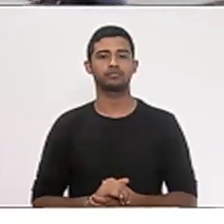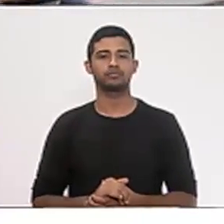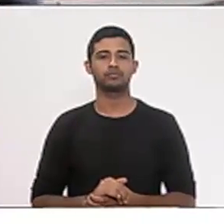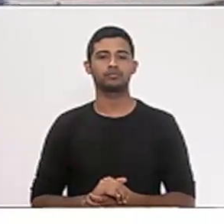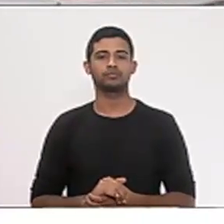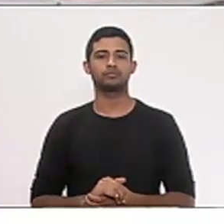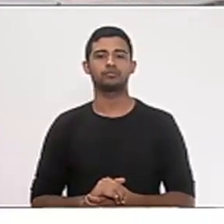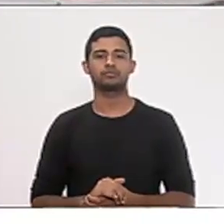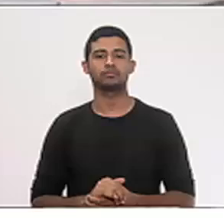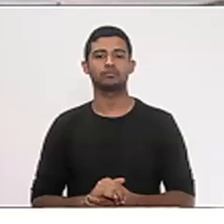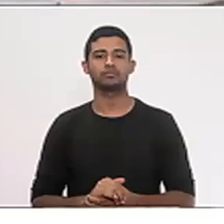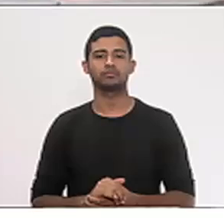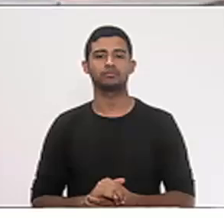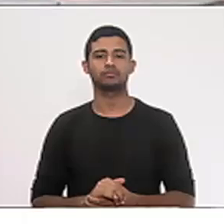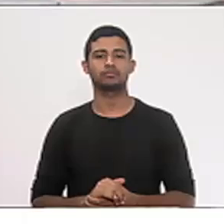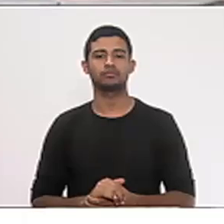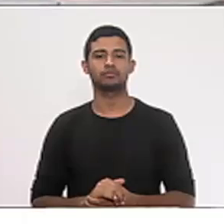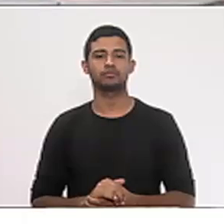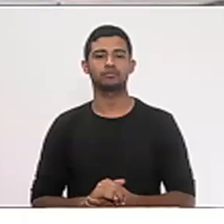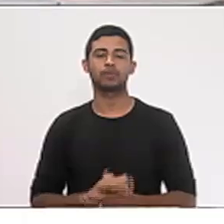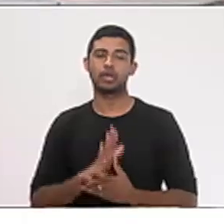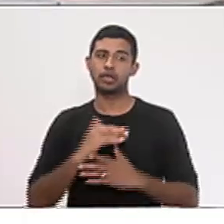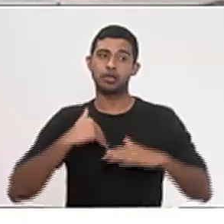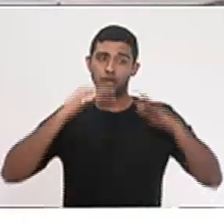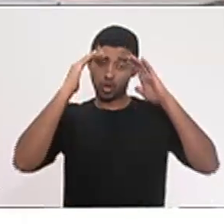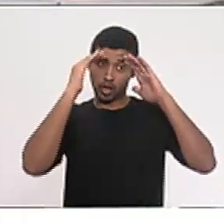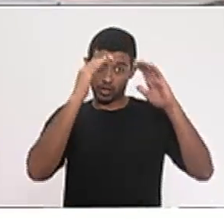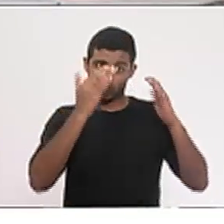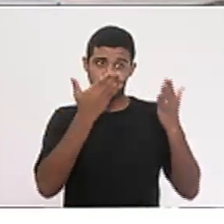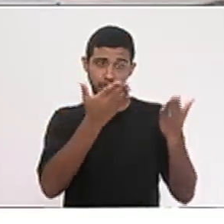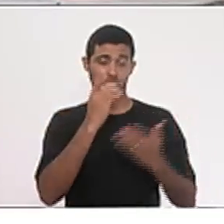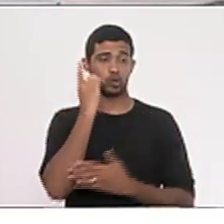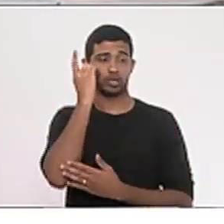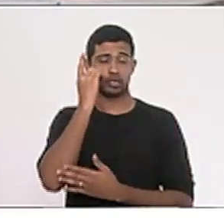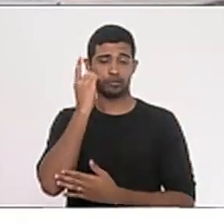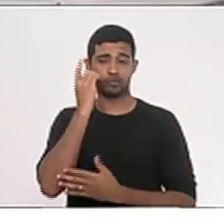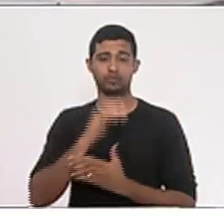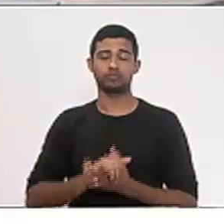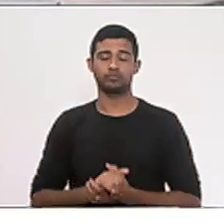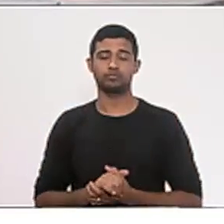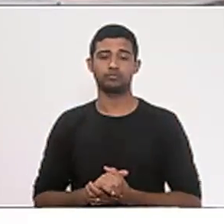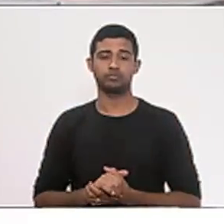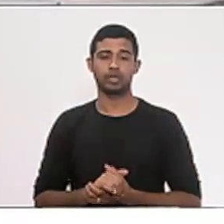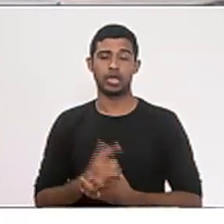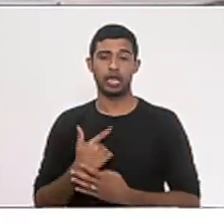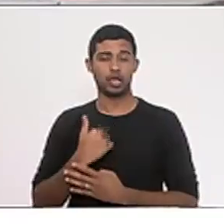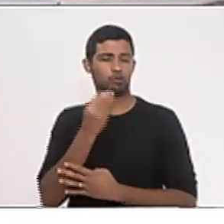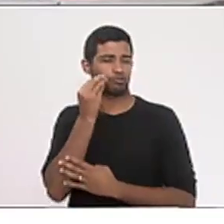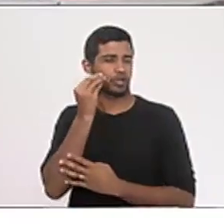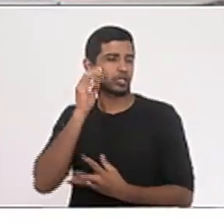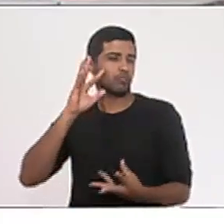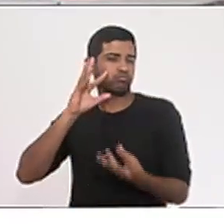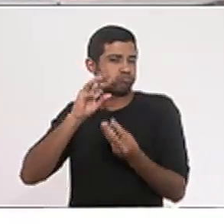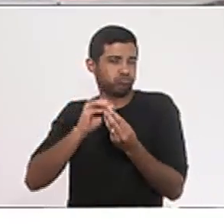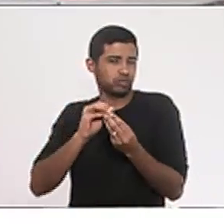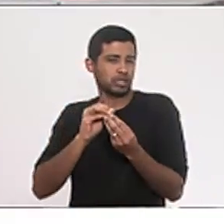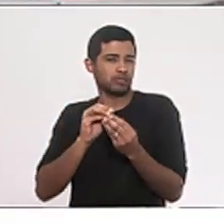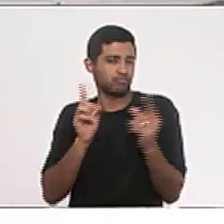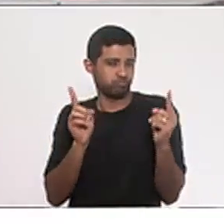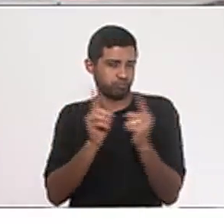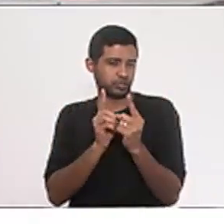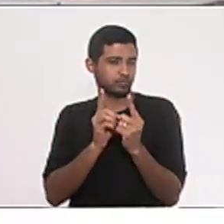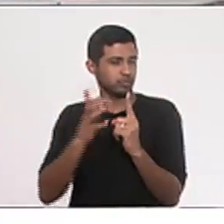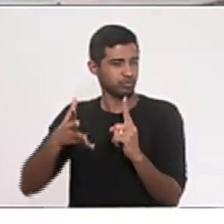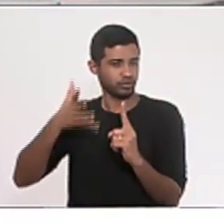brevidade é uma coisa que não me contemplou, mas em respeito a Vossa Excelência, eu vou tentar resumir ao máximo a minha fala. Primeiro,